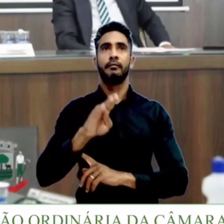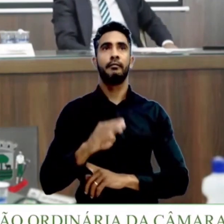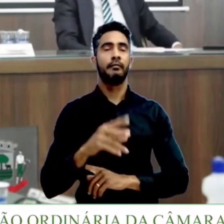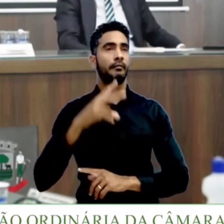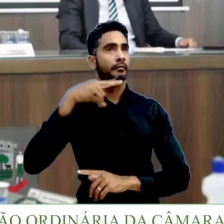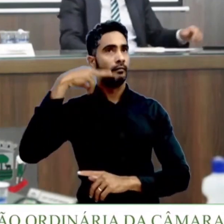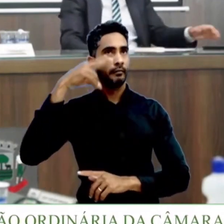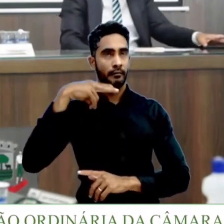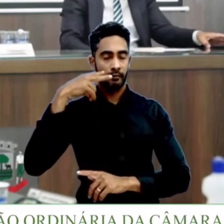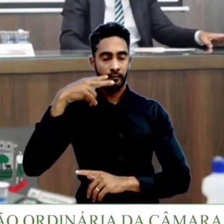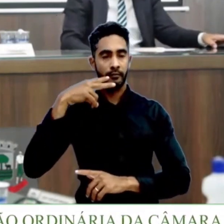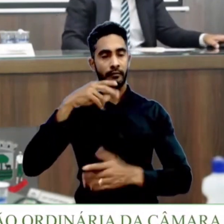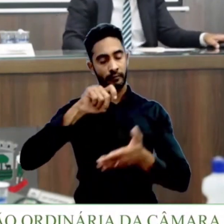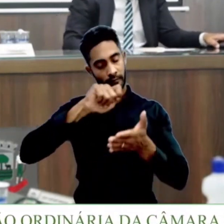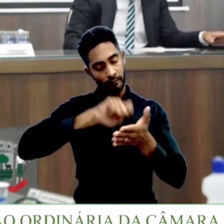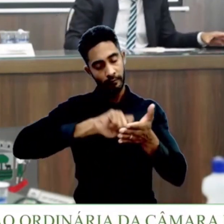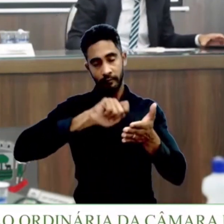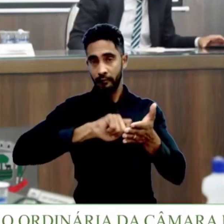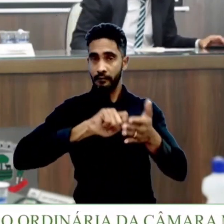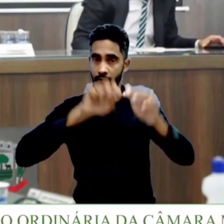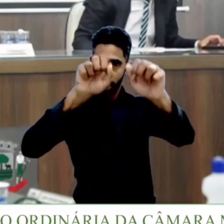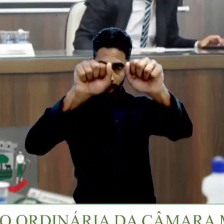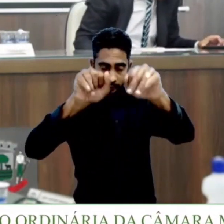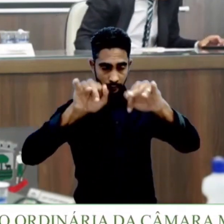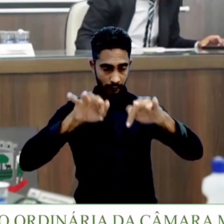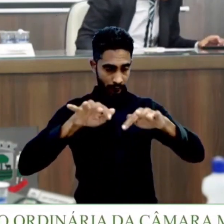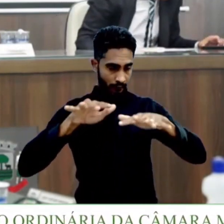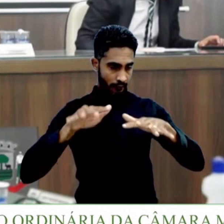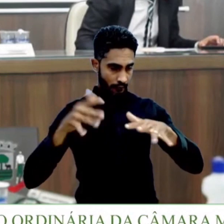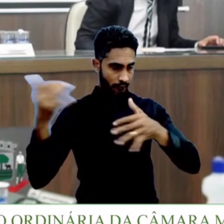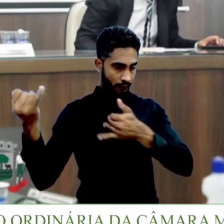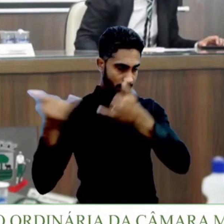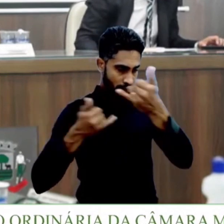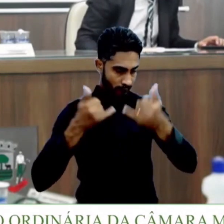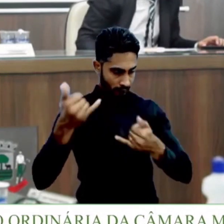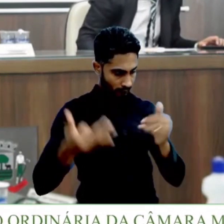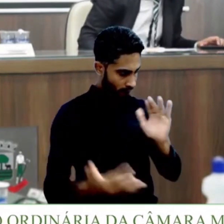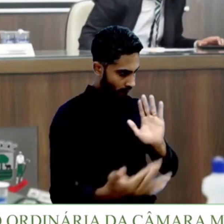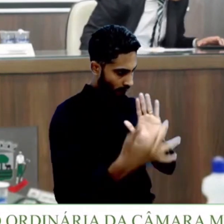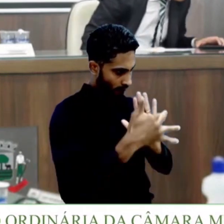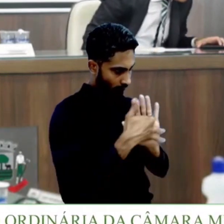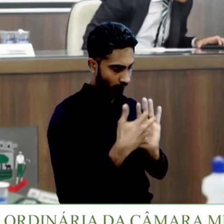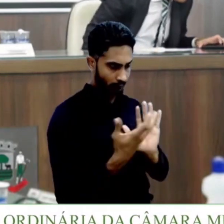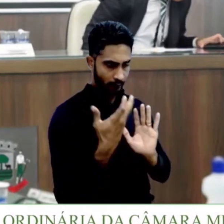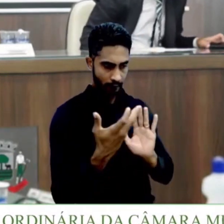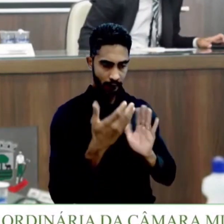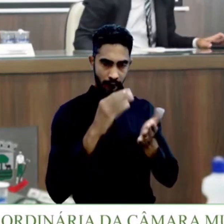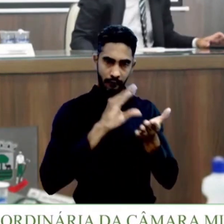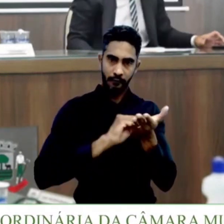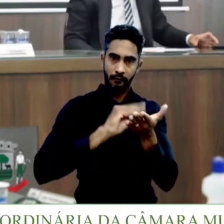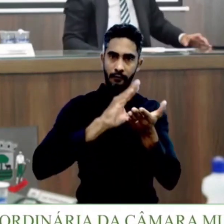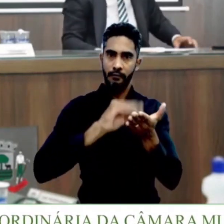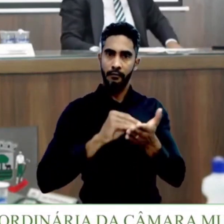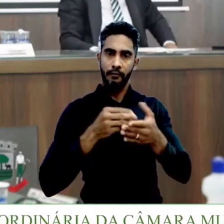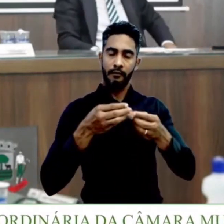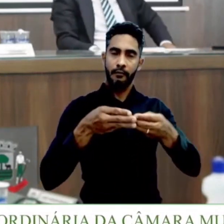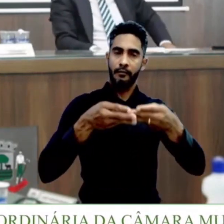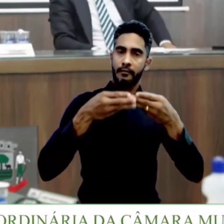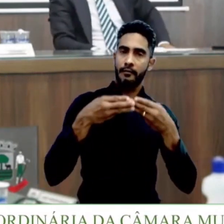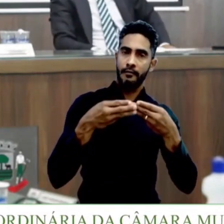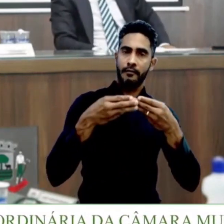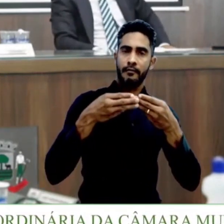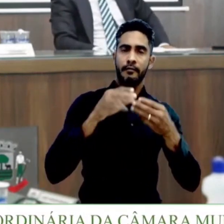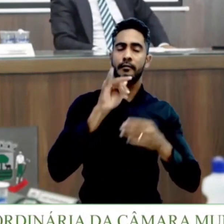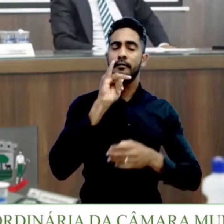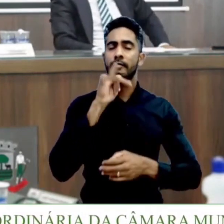Os vereadores subassinados vêm, após ouvido o plenário, na forma regimental, requererem que conste em ata moção com voto